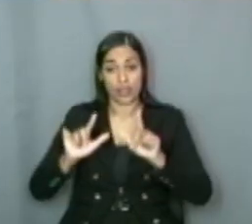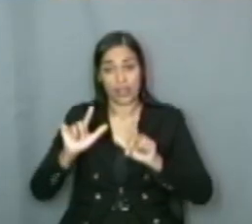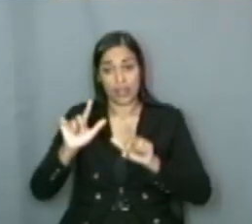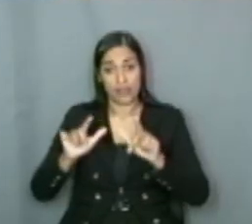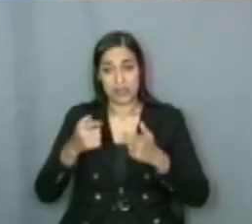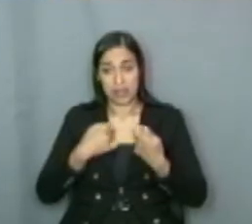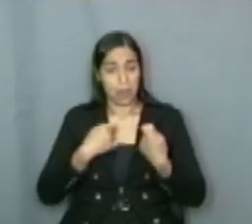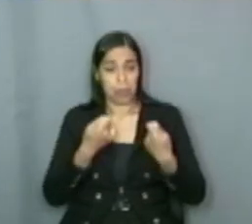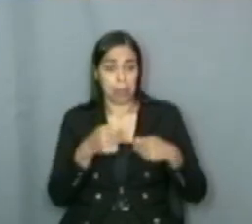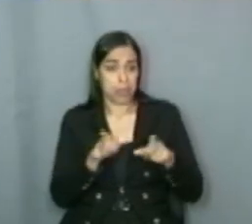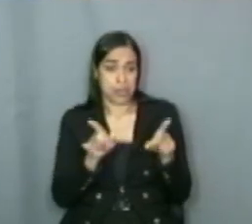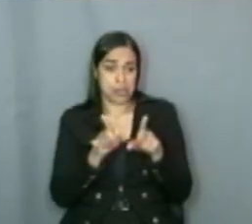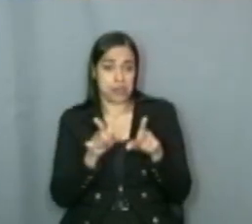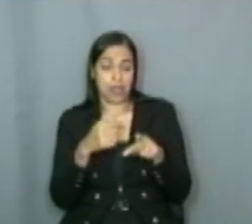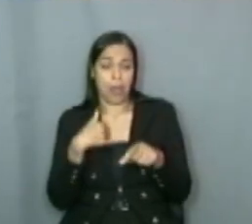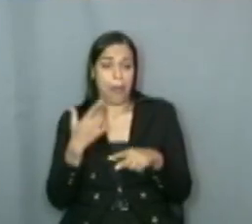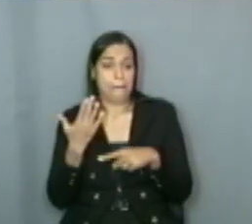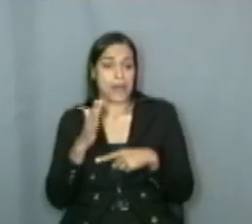mais aparecia era eu.